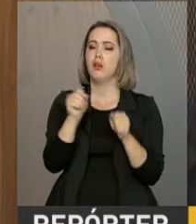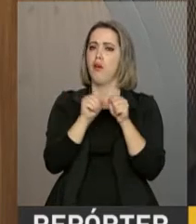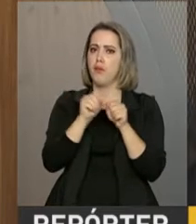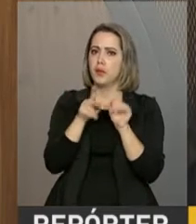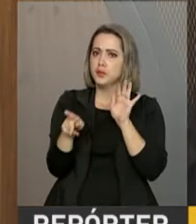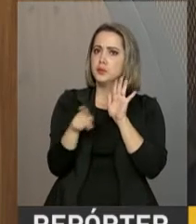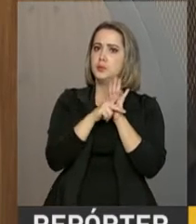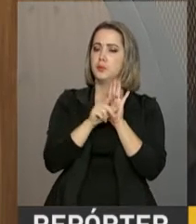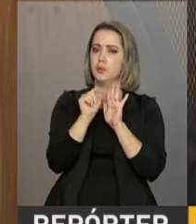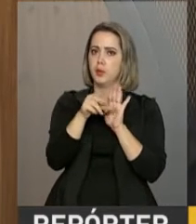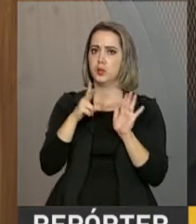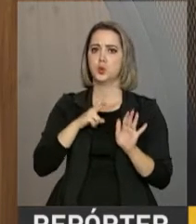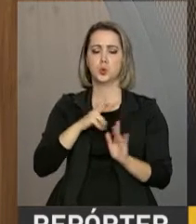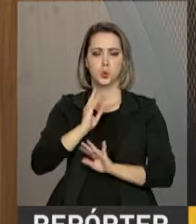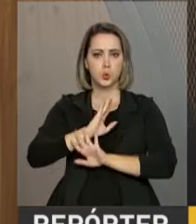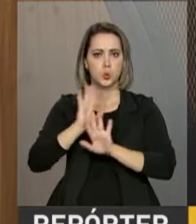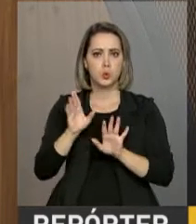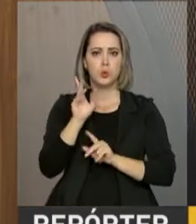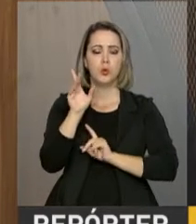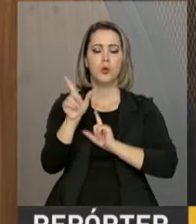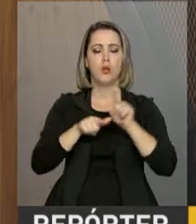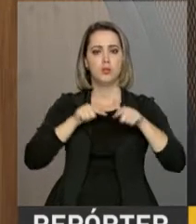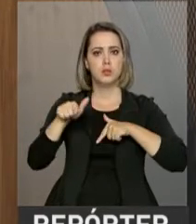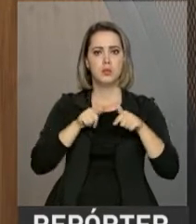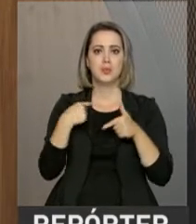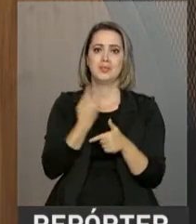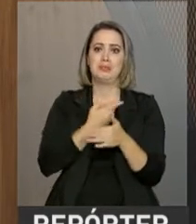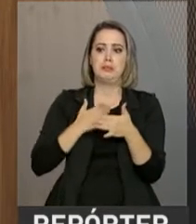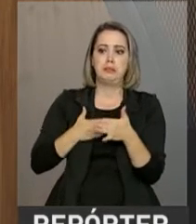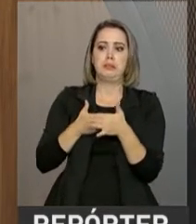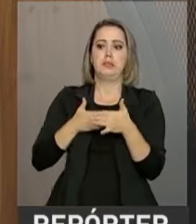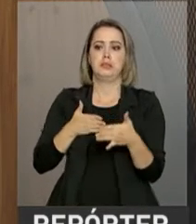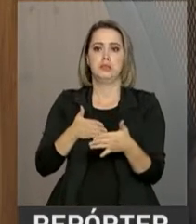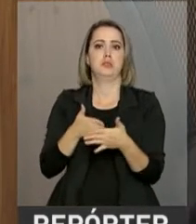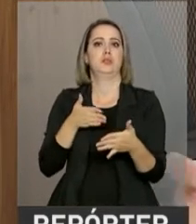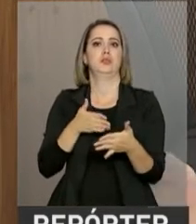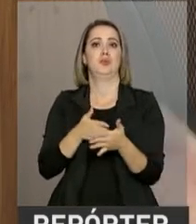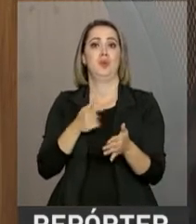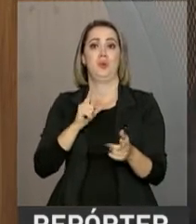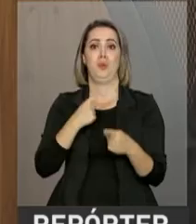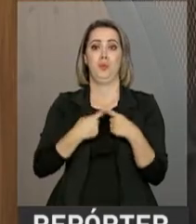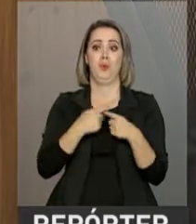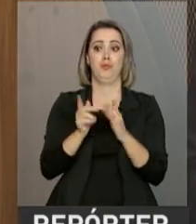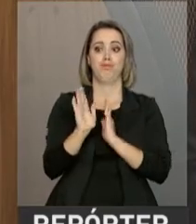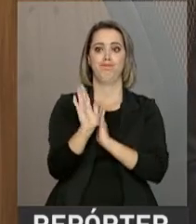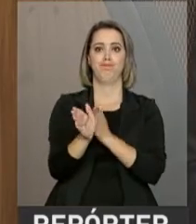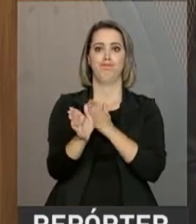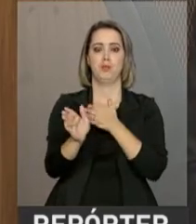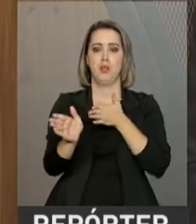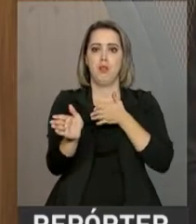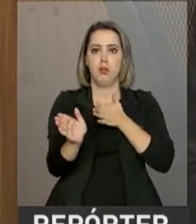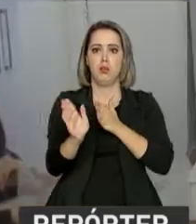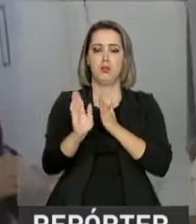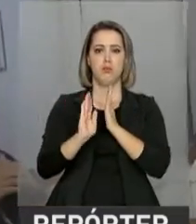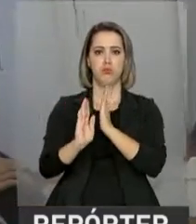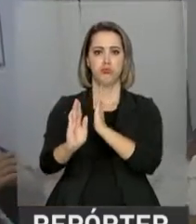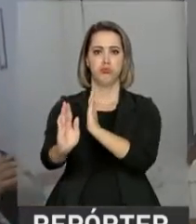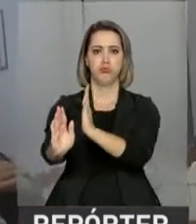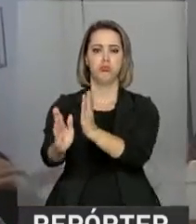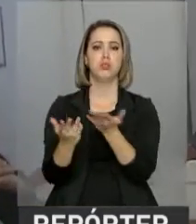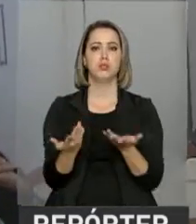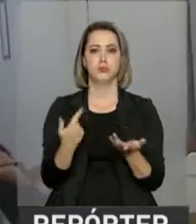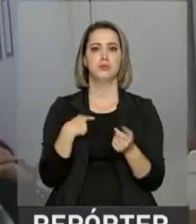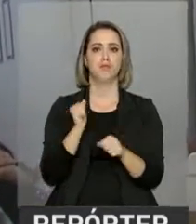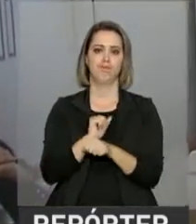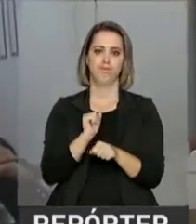papel. Claro que nós temos limitações, porque nós temos filas de espera nesse tipo de cirurgia. Na